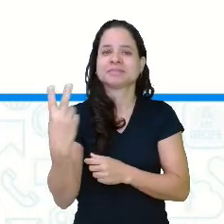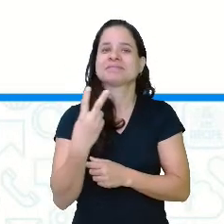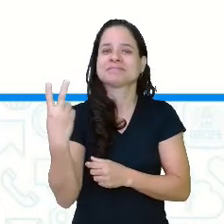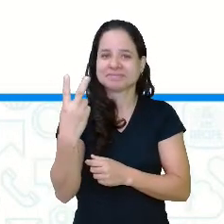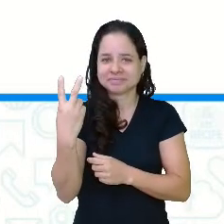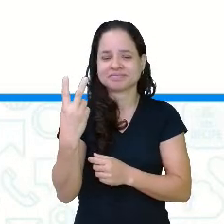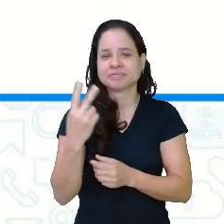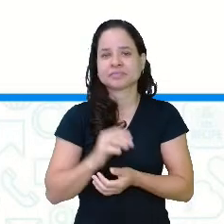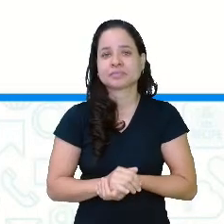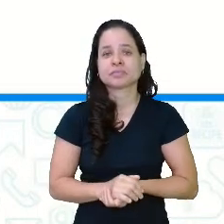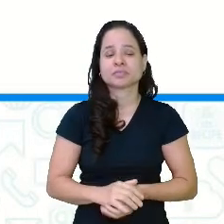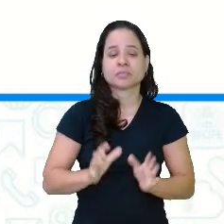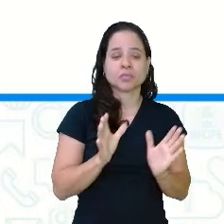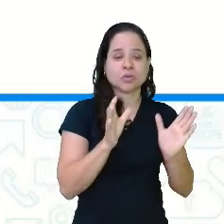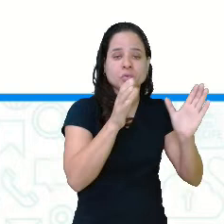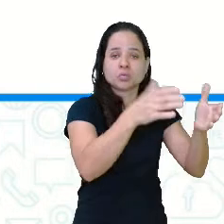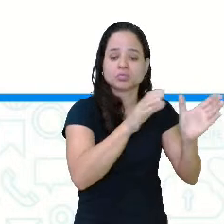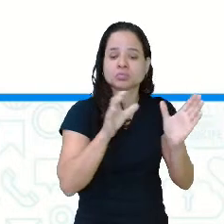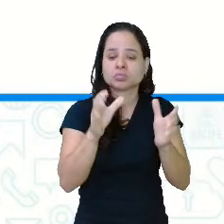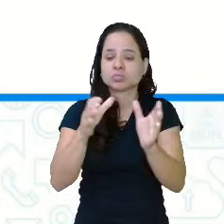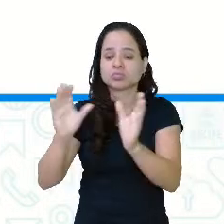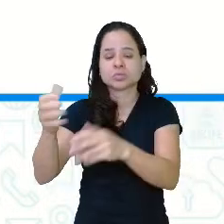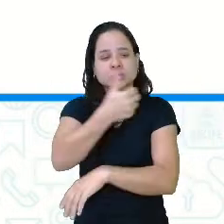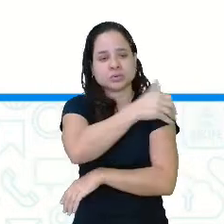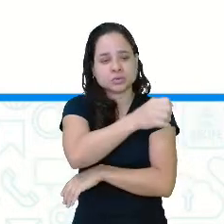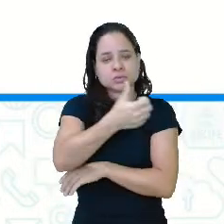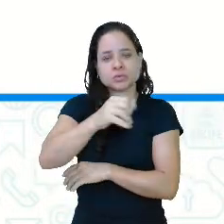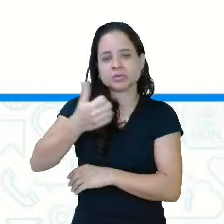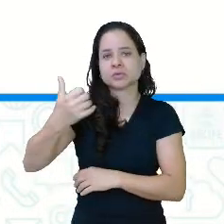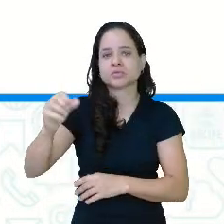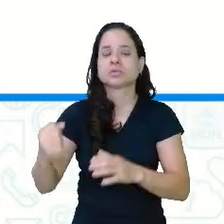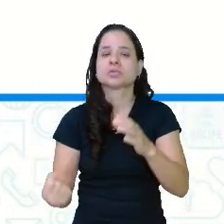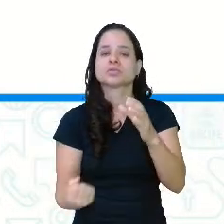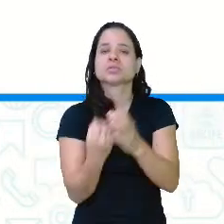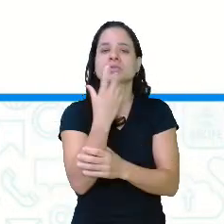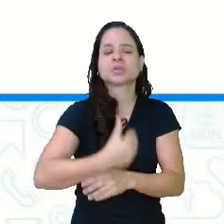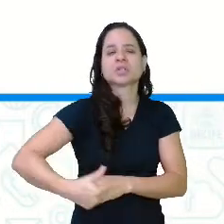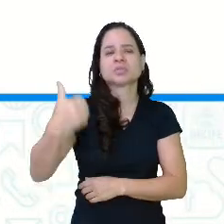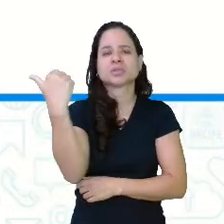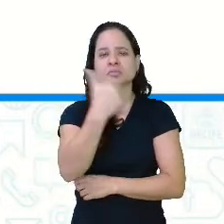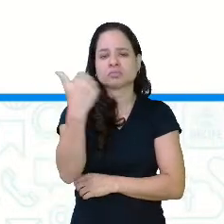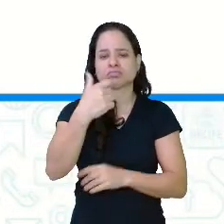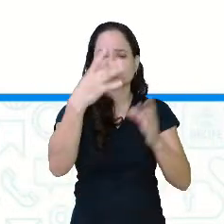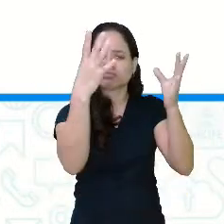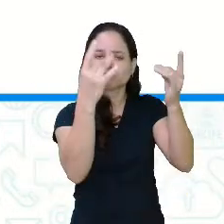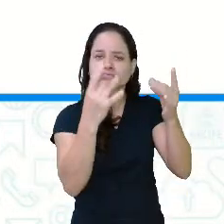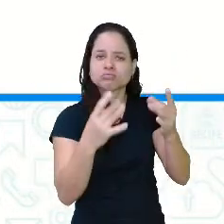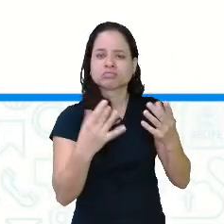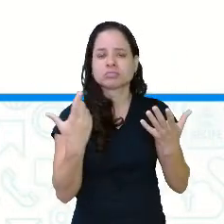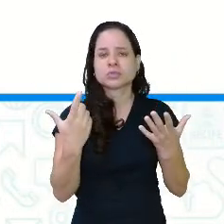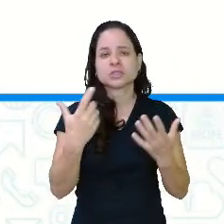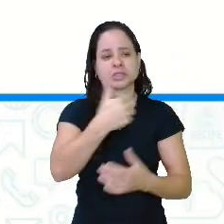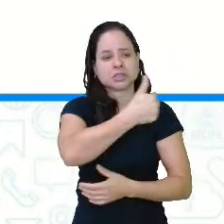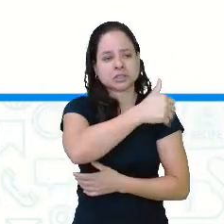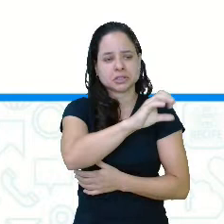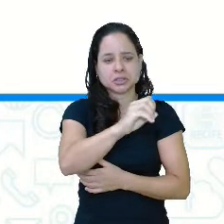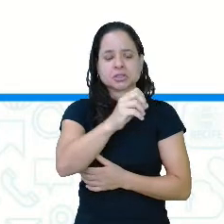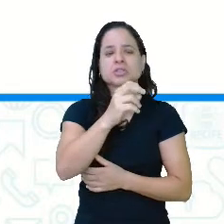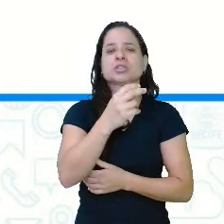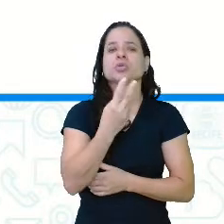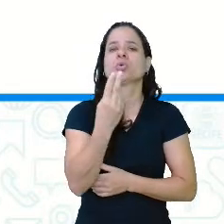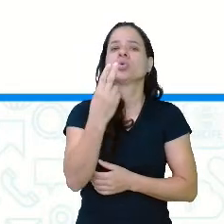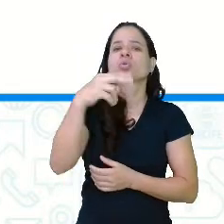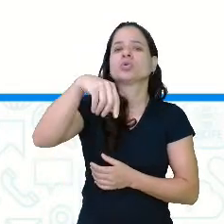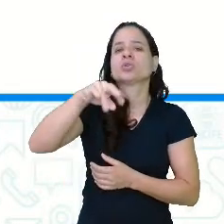A partir do agrupamento de 10 em 10, surgiu a primeira definição. O grupo de 10